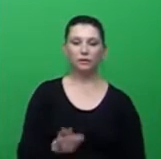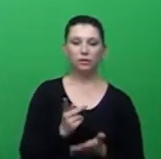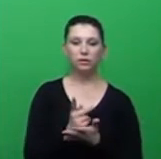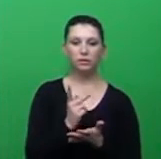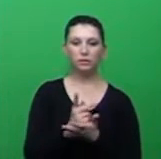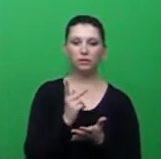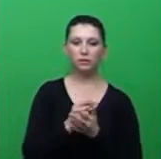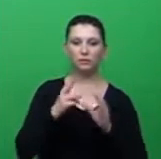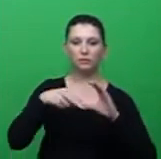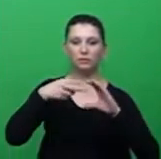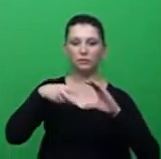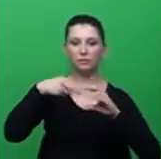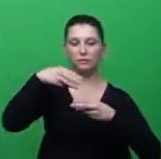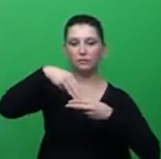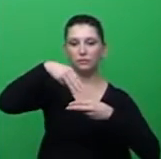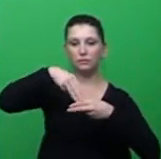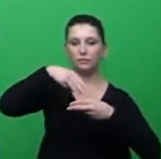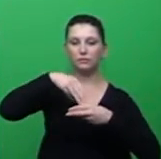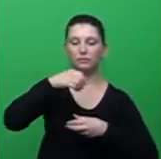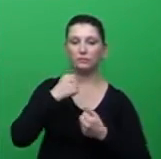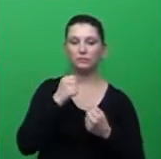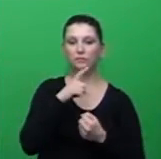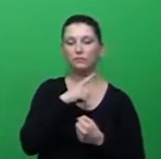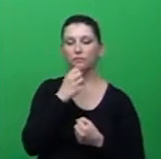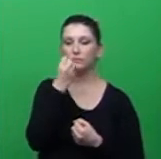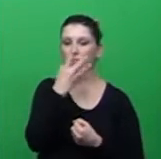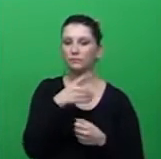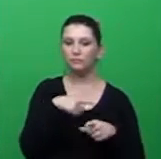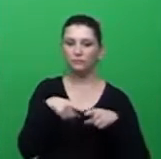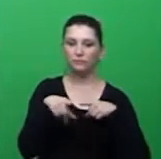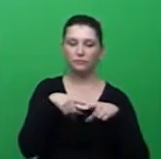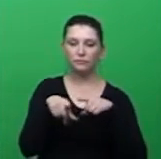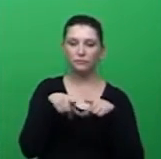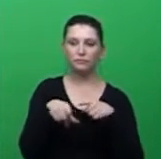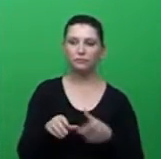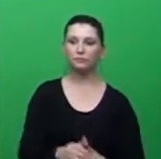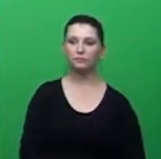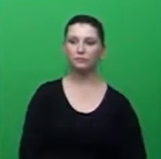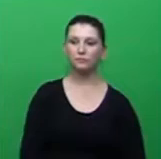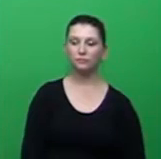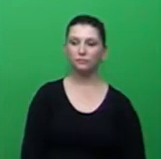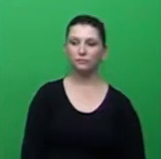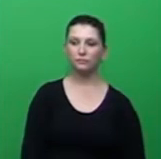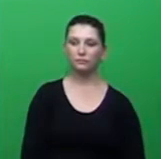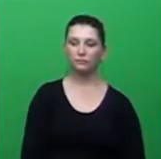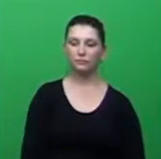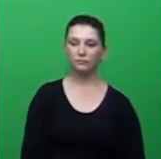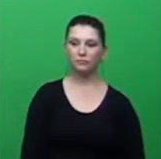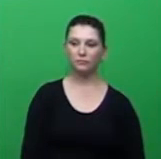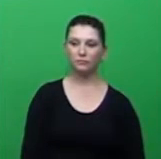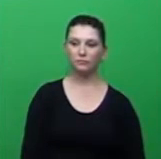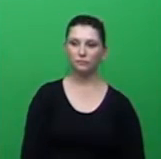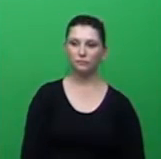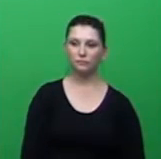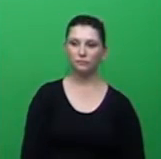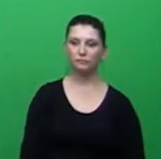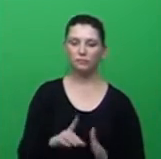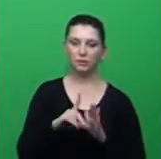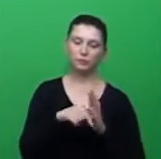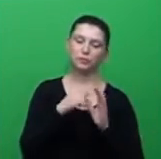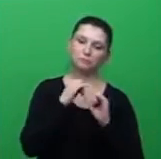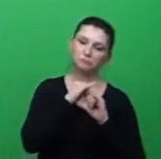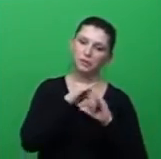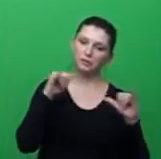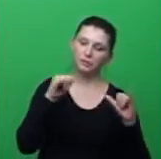de Criciúma. Obrigada, presidente, pelo tempo. E assim que tiver a confirmação da visita, repasso aos demais vereadores.